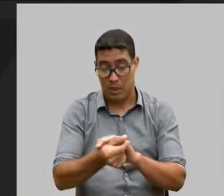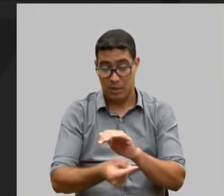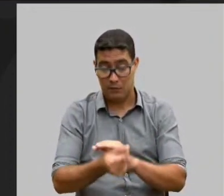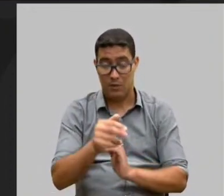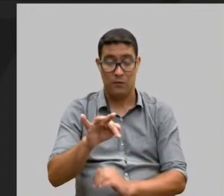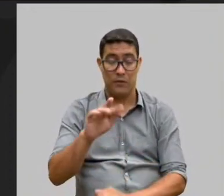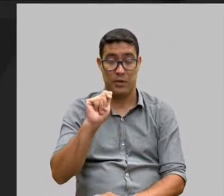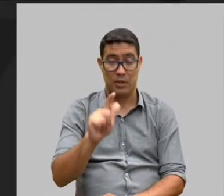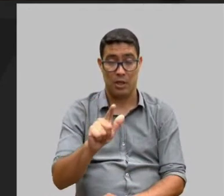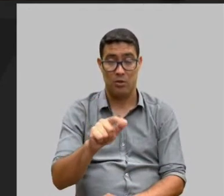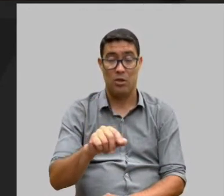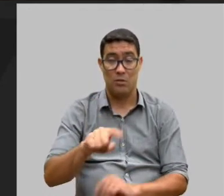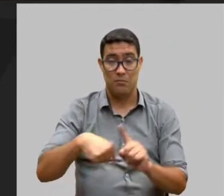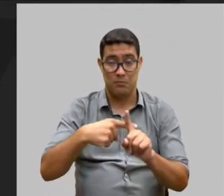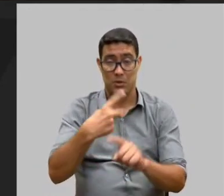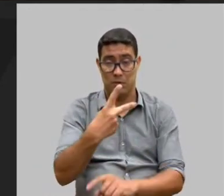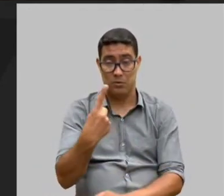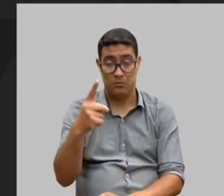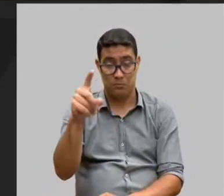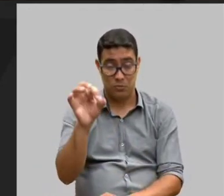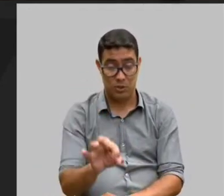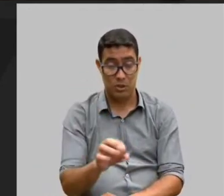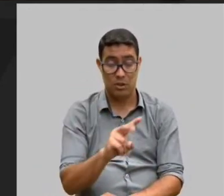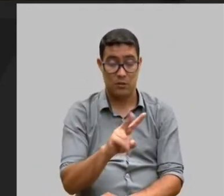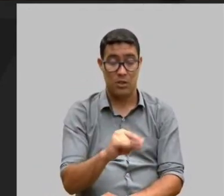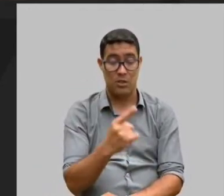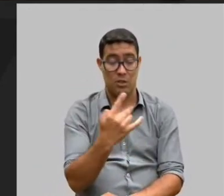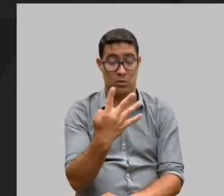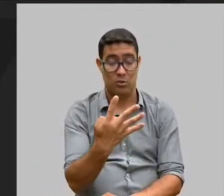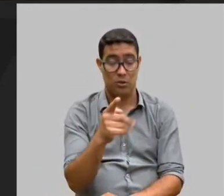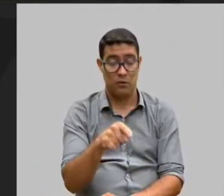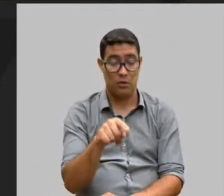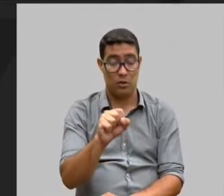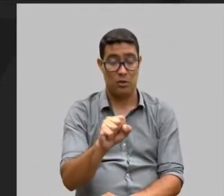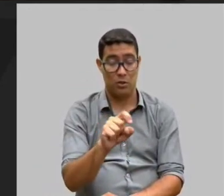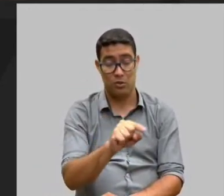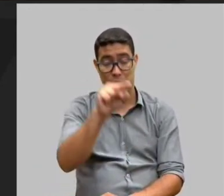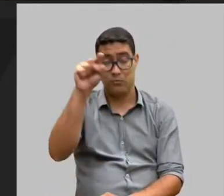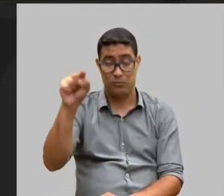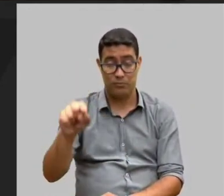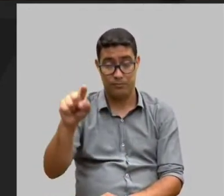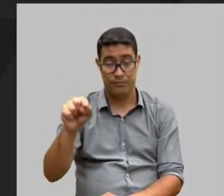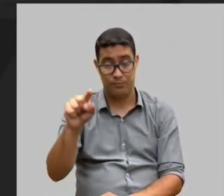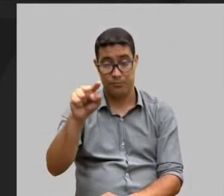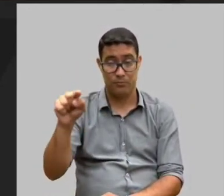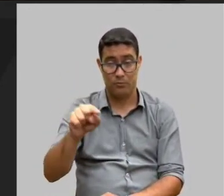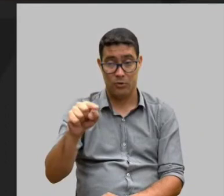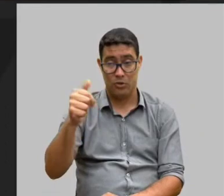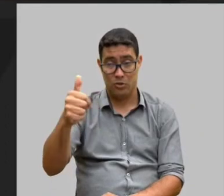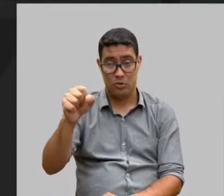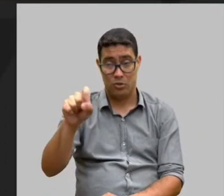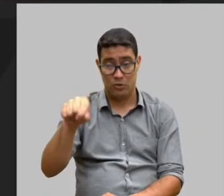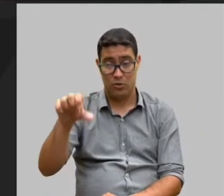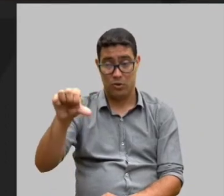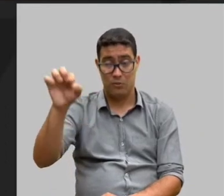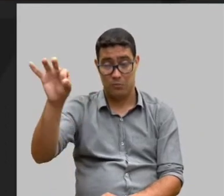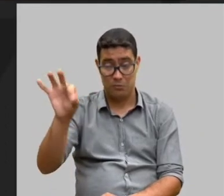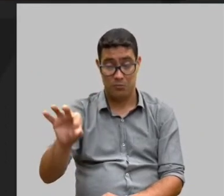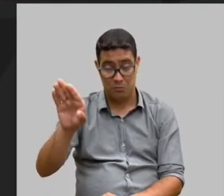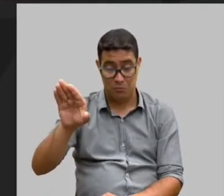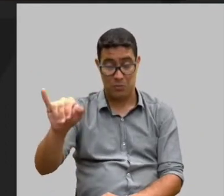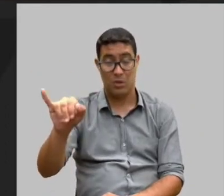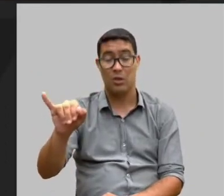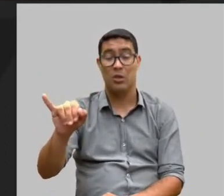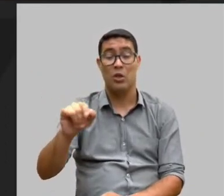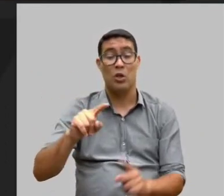21% que vai saltar de de de de de 14,8 para Para 18,9 Bilhões deais só com